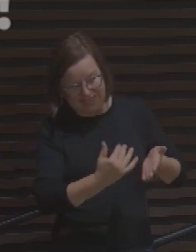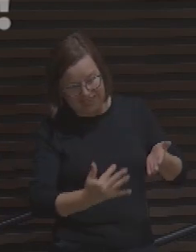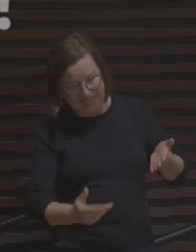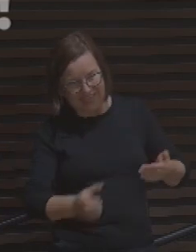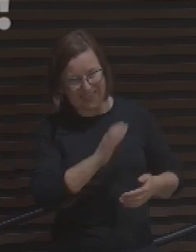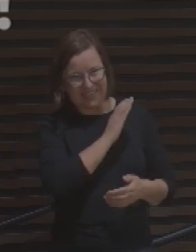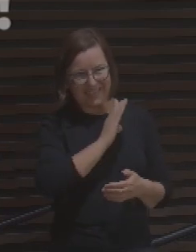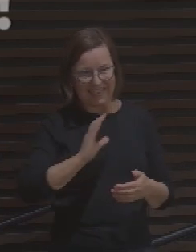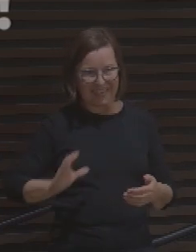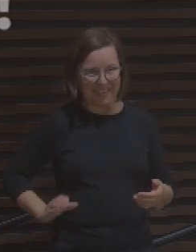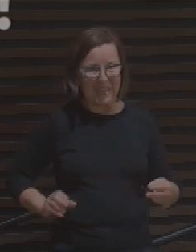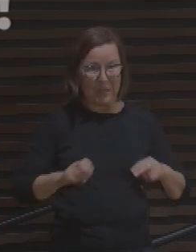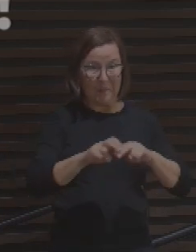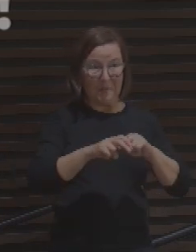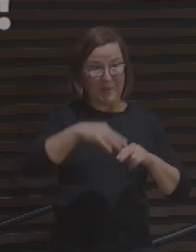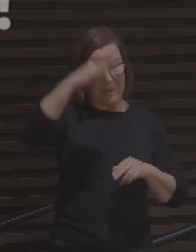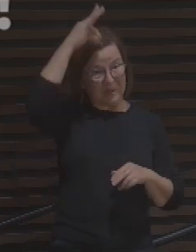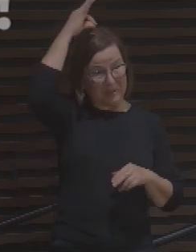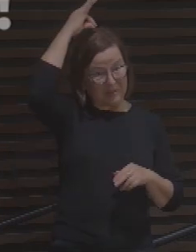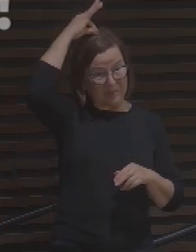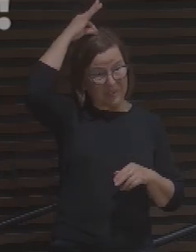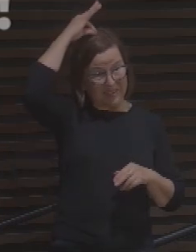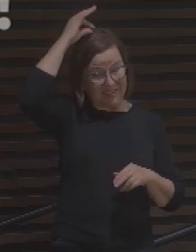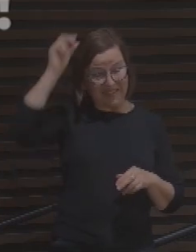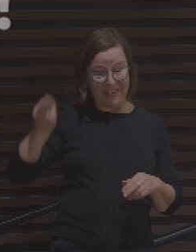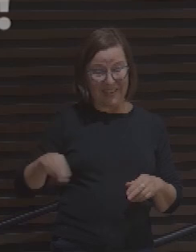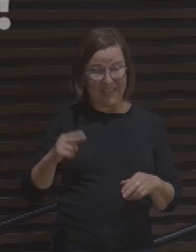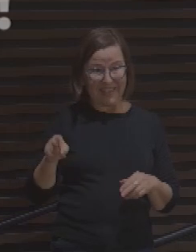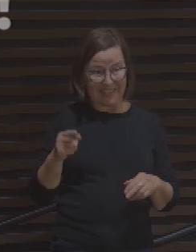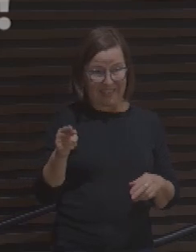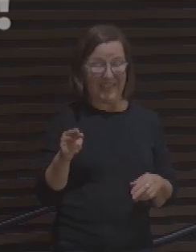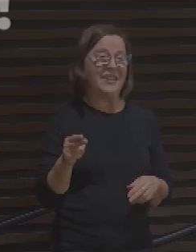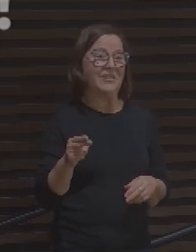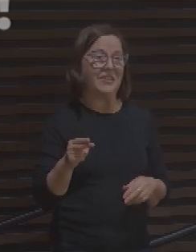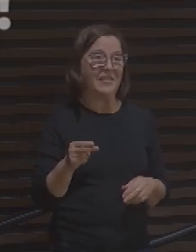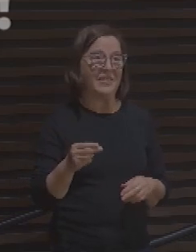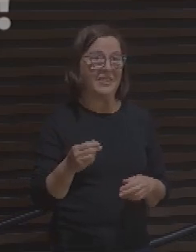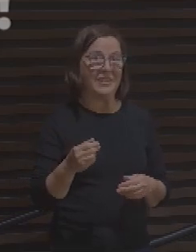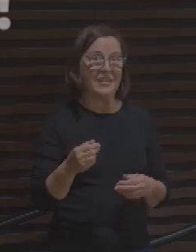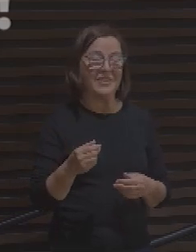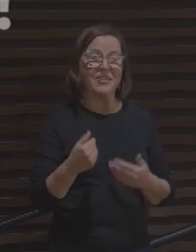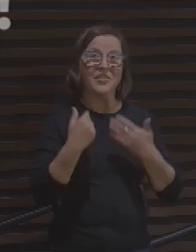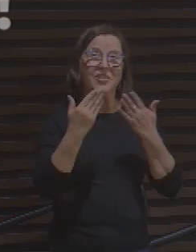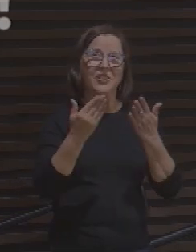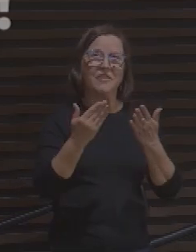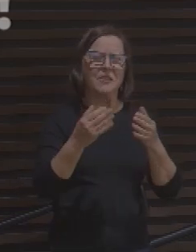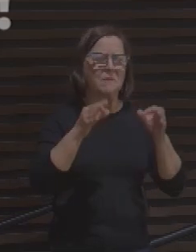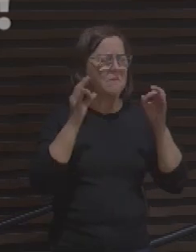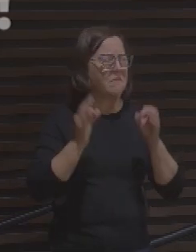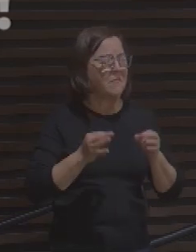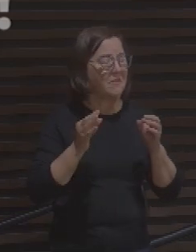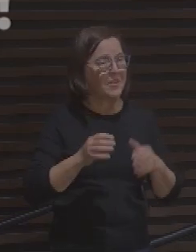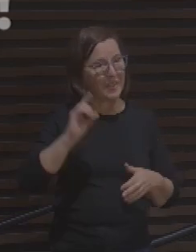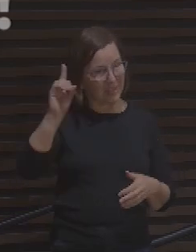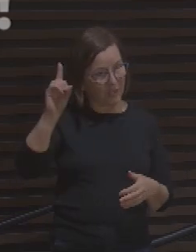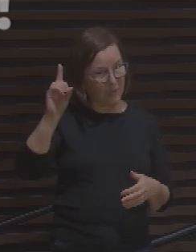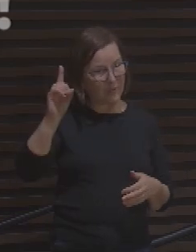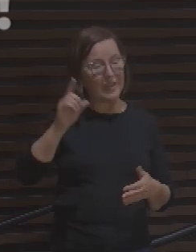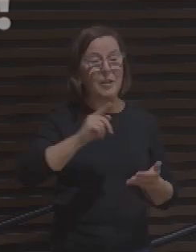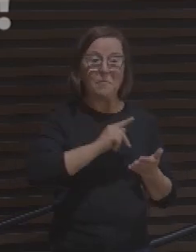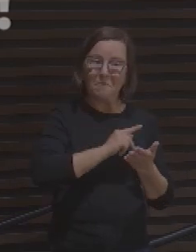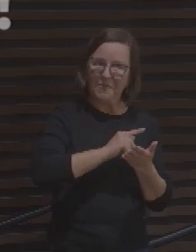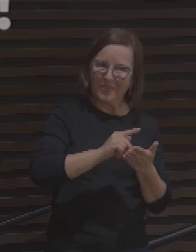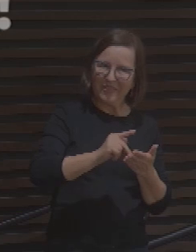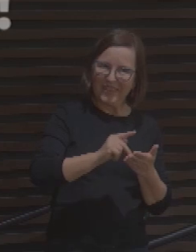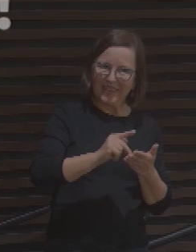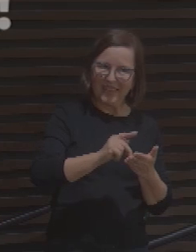pelo Espírito eterno a si mesmo se ofereceu sem mácula a Deus, purificará